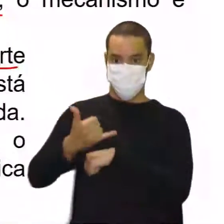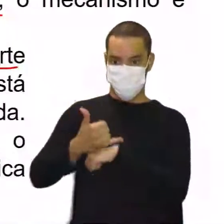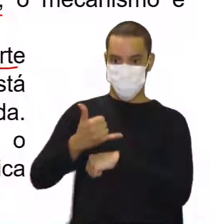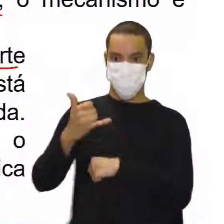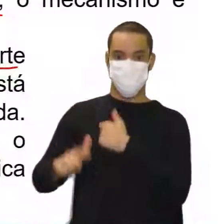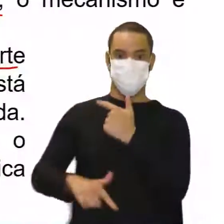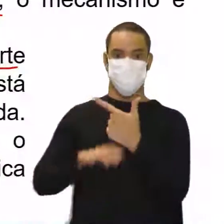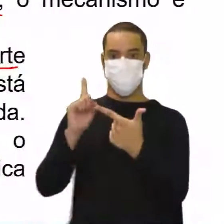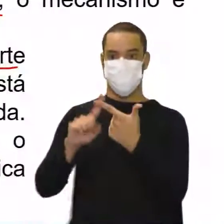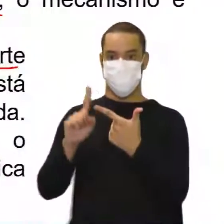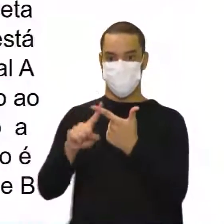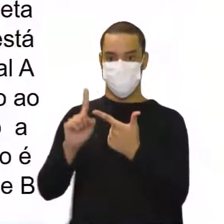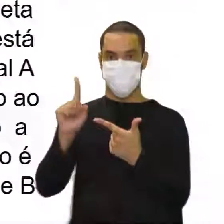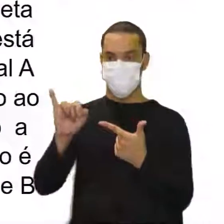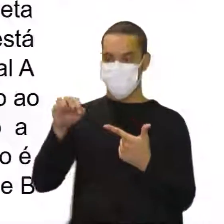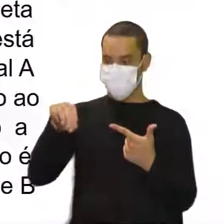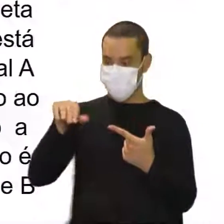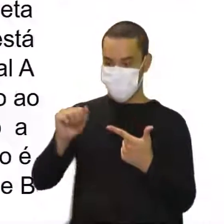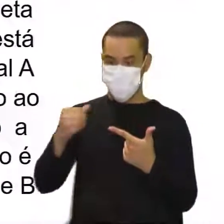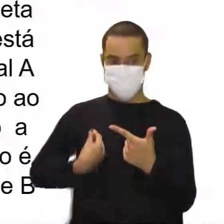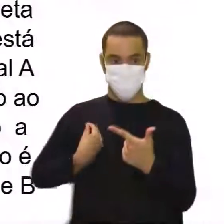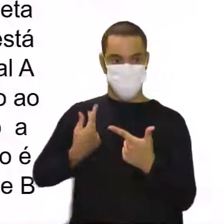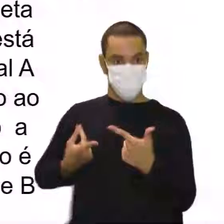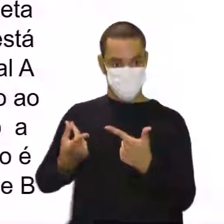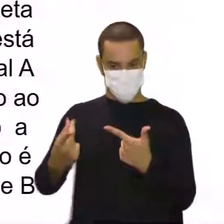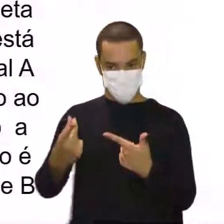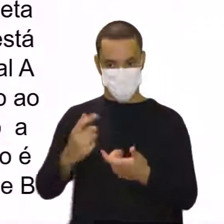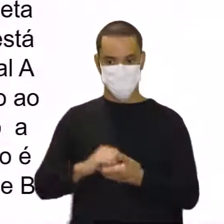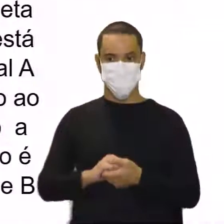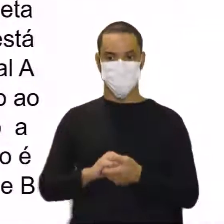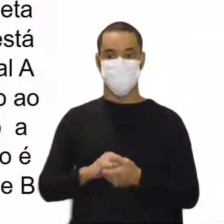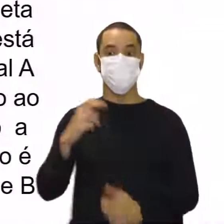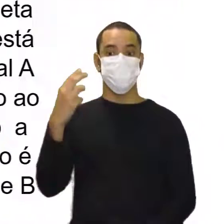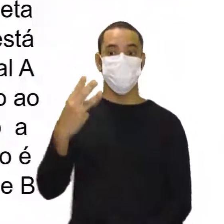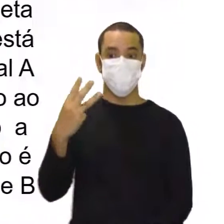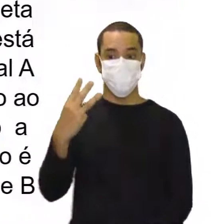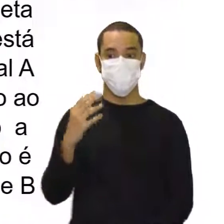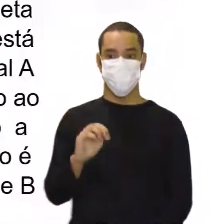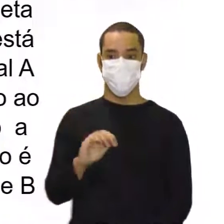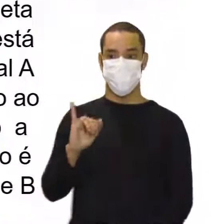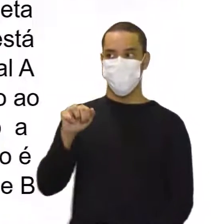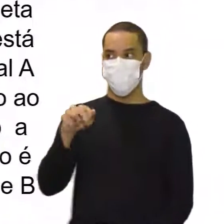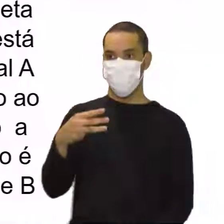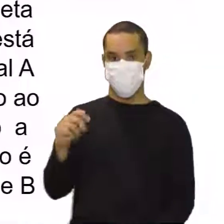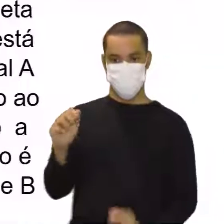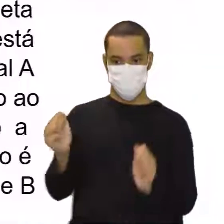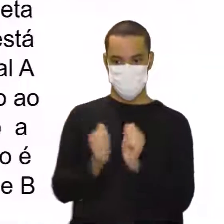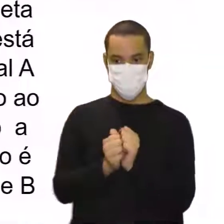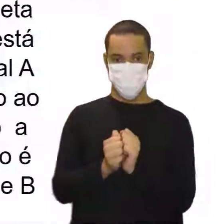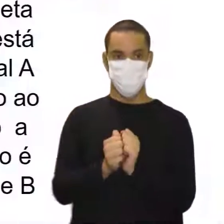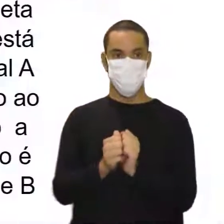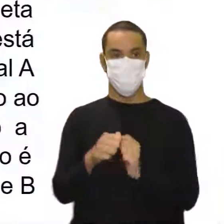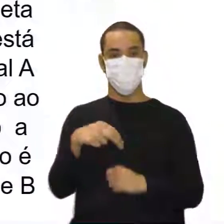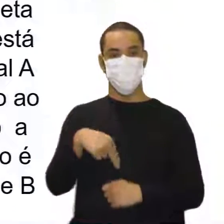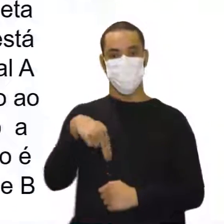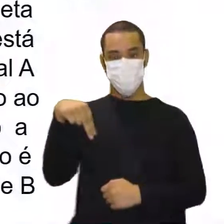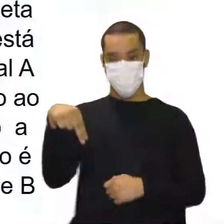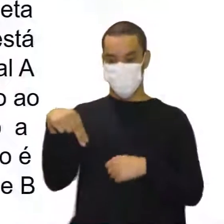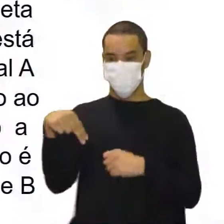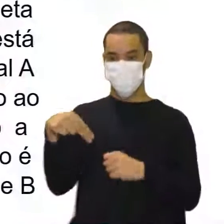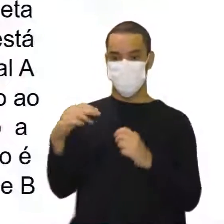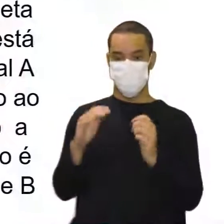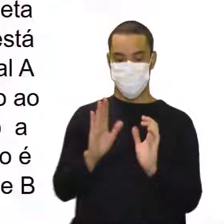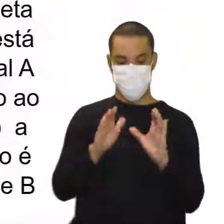fala que é um ímã permanente. Terceiro, um ímã permanente com seu polo norte voltado para o